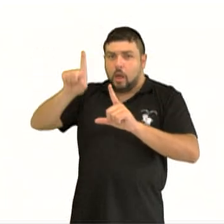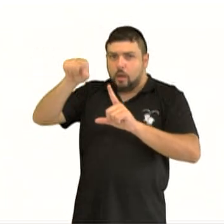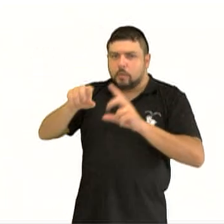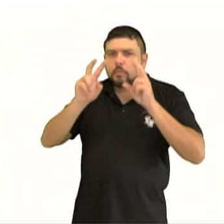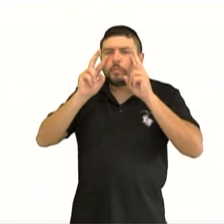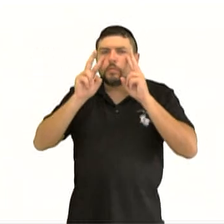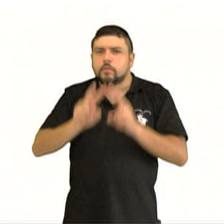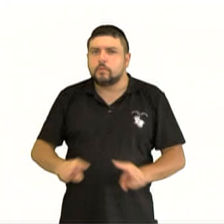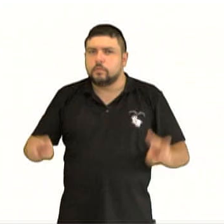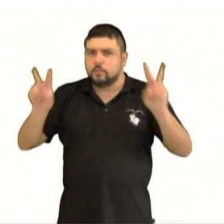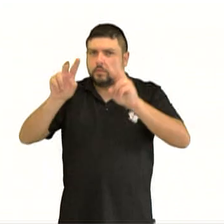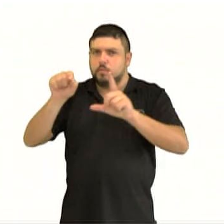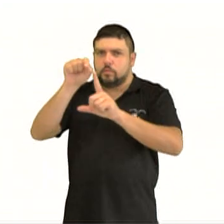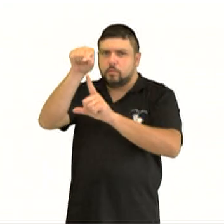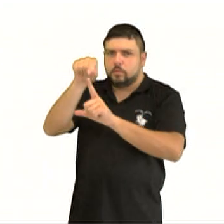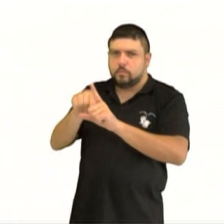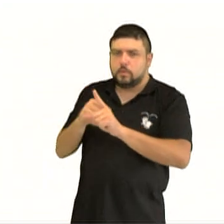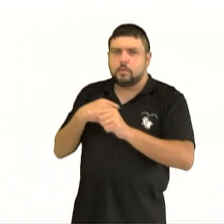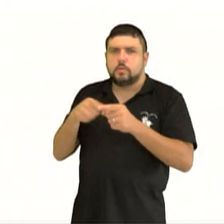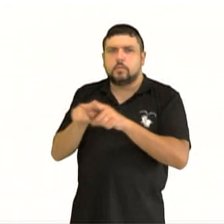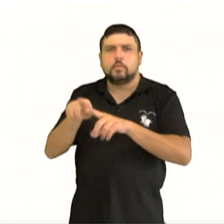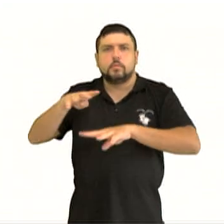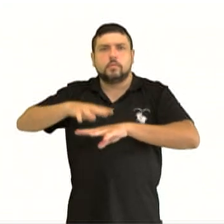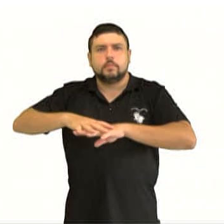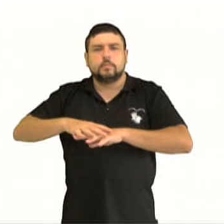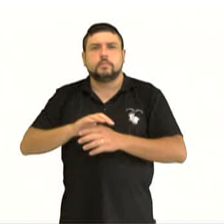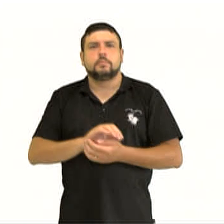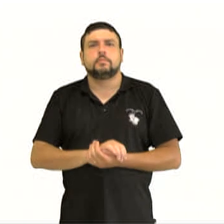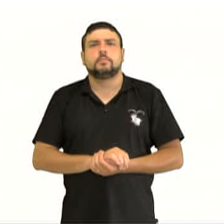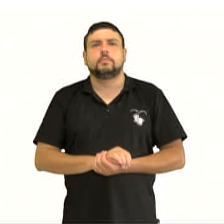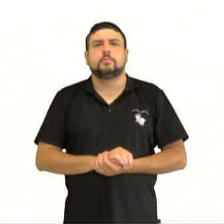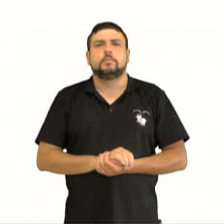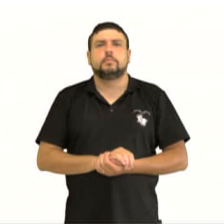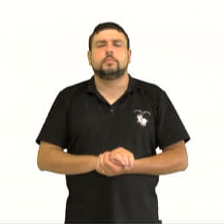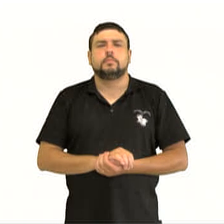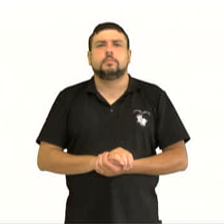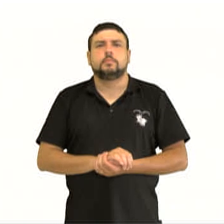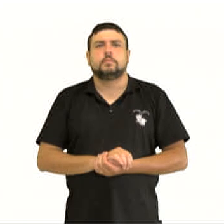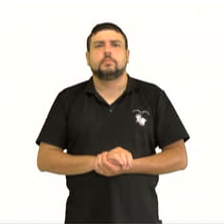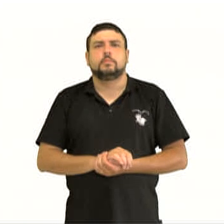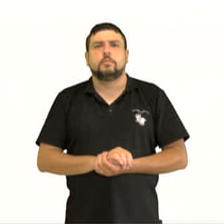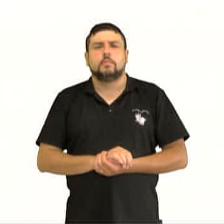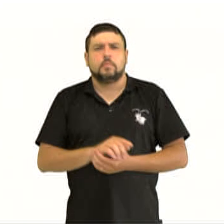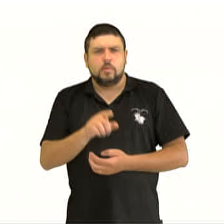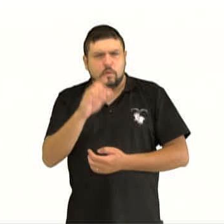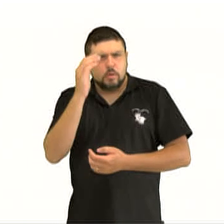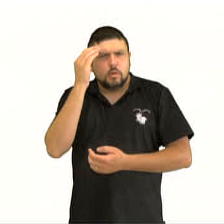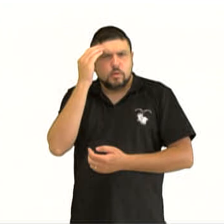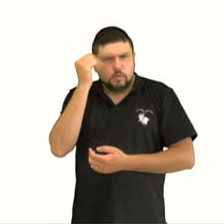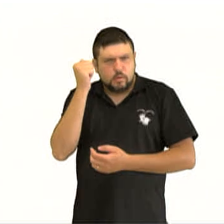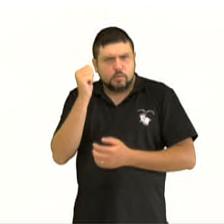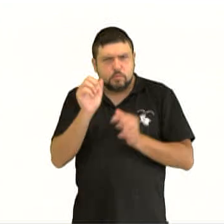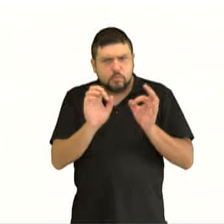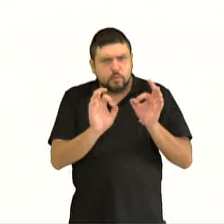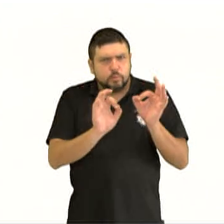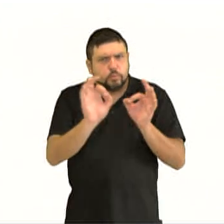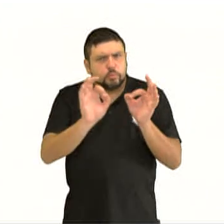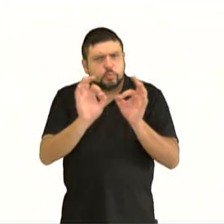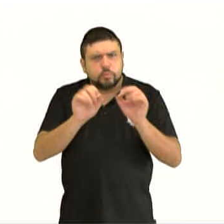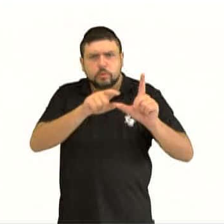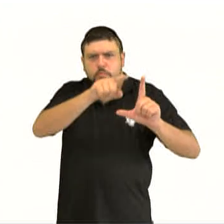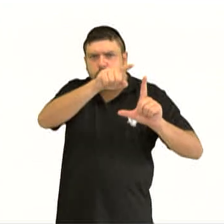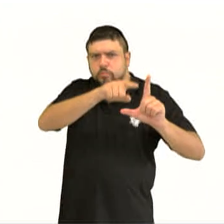funções e a parte algébrica matemática das funções. Você sabe construir o gráfico de uma função no plano